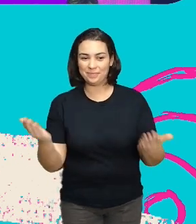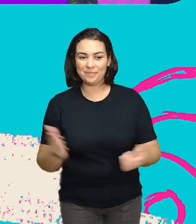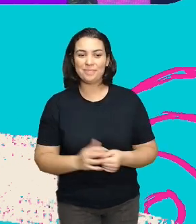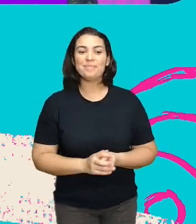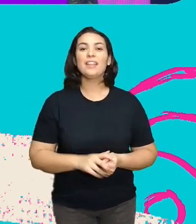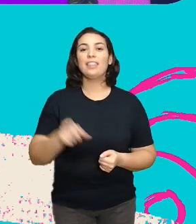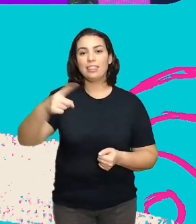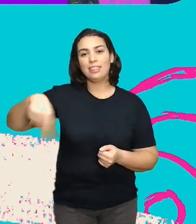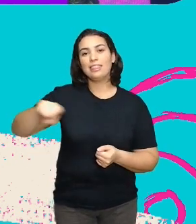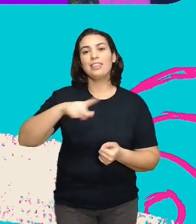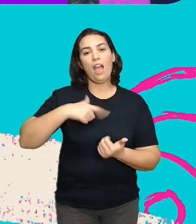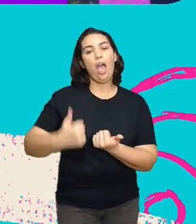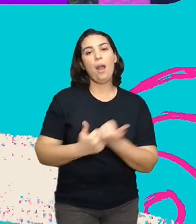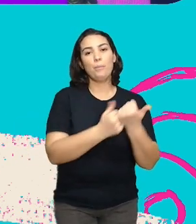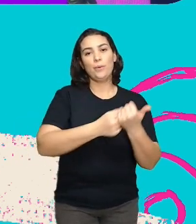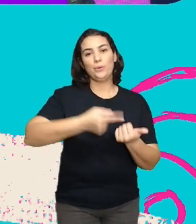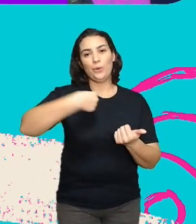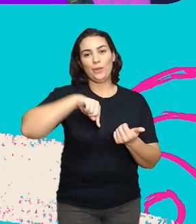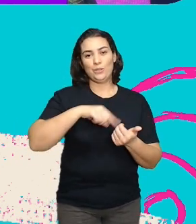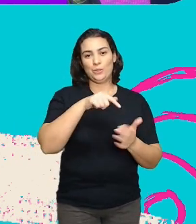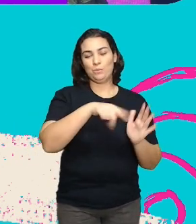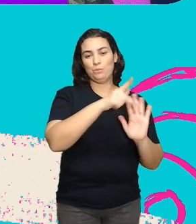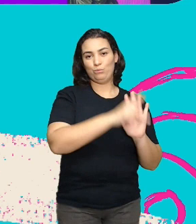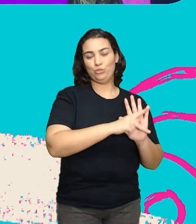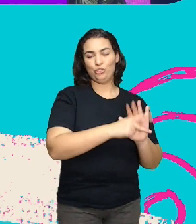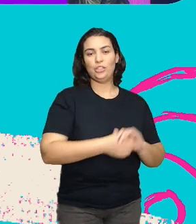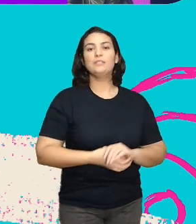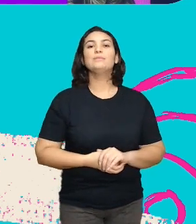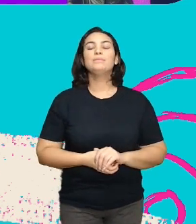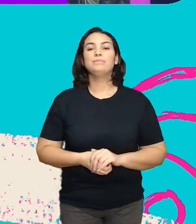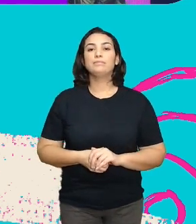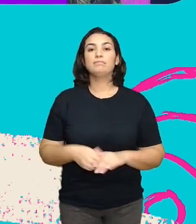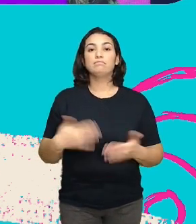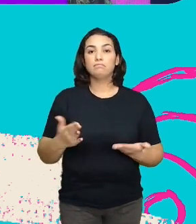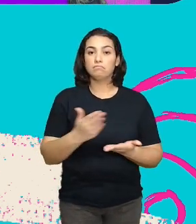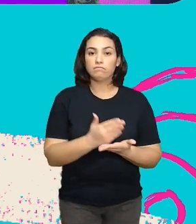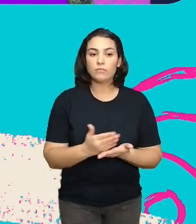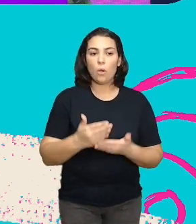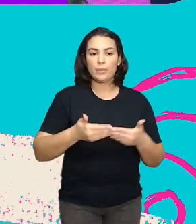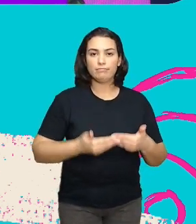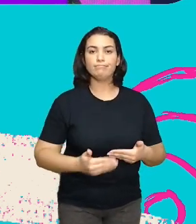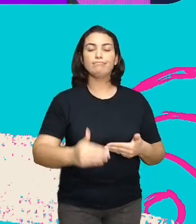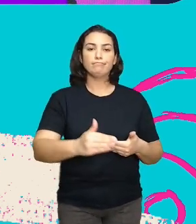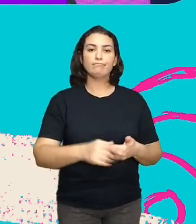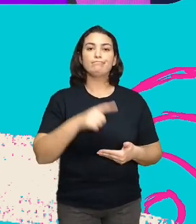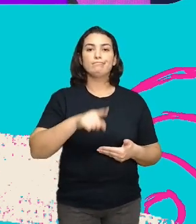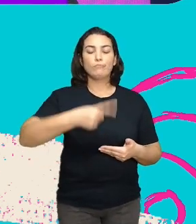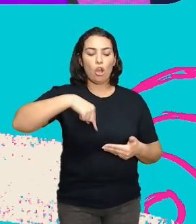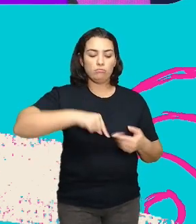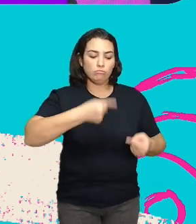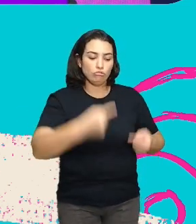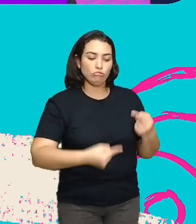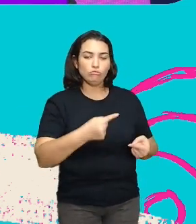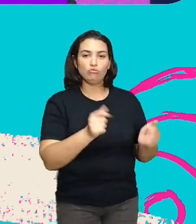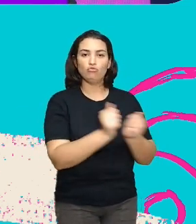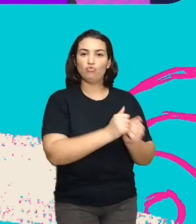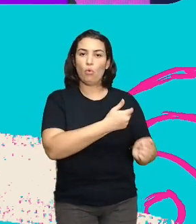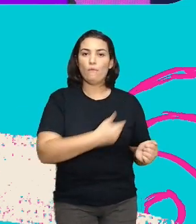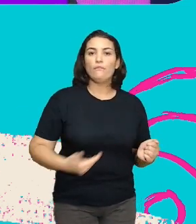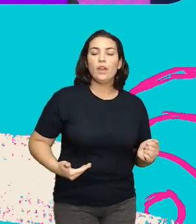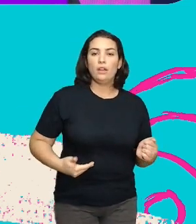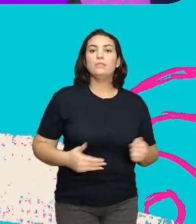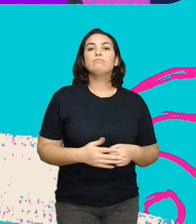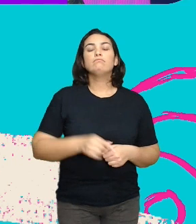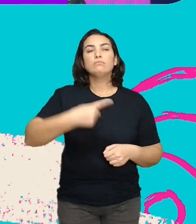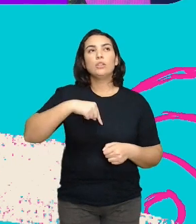nessa implementação. E, a partir disso, dessa discussão com o governo, nós entendíamos